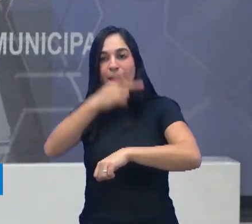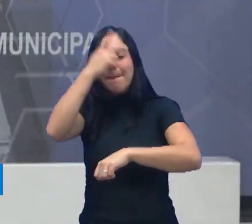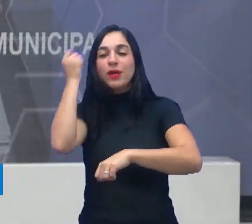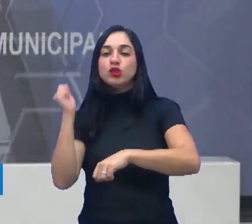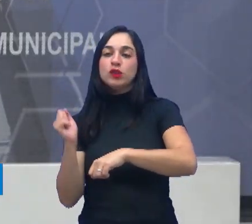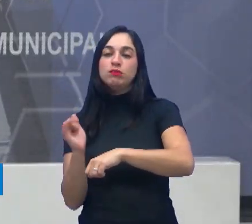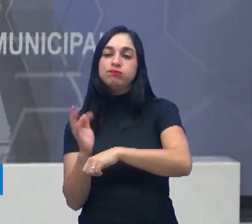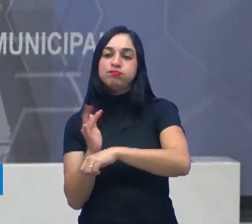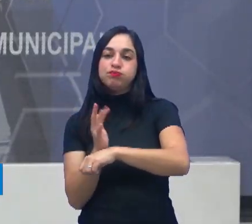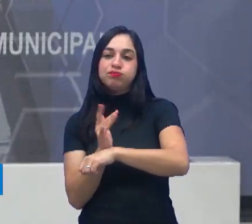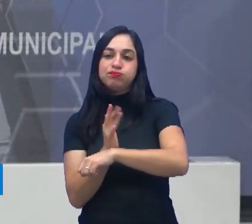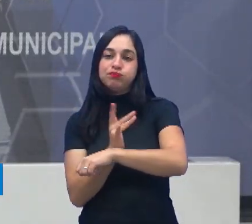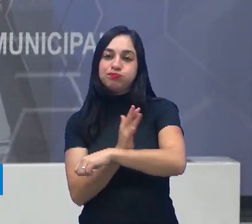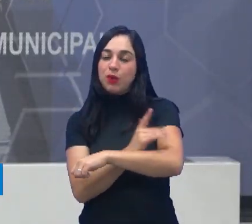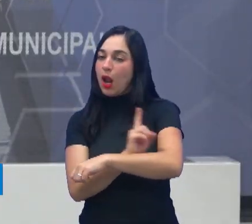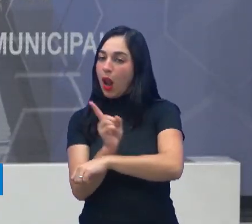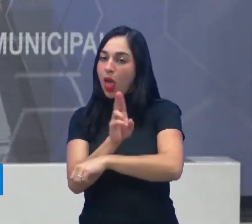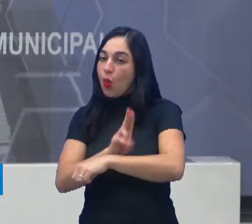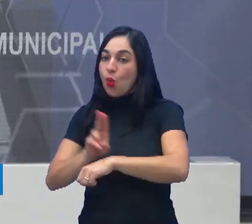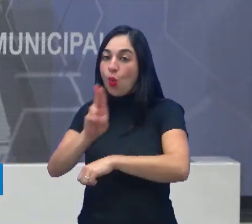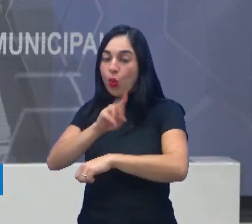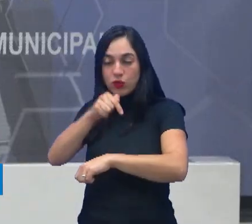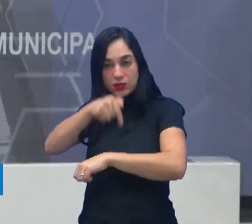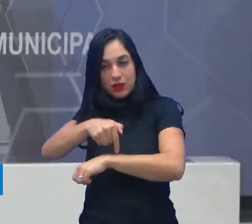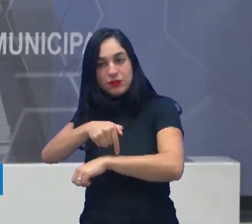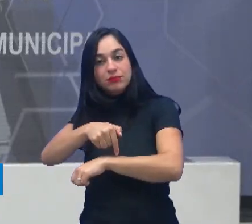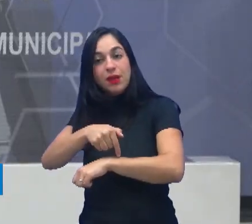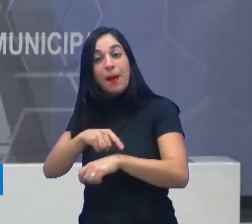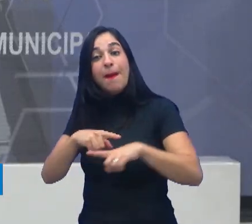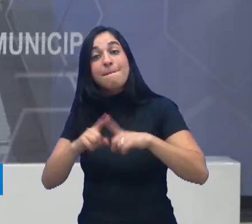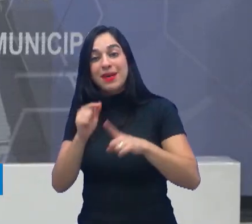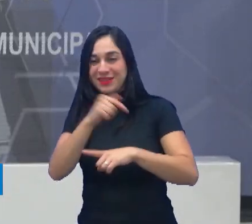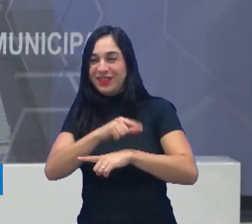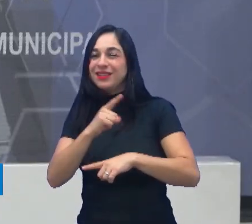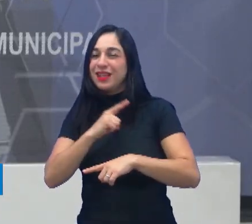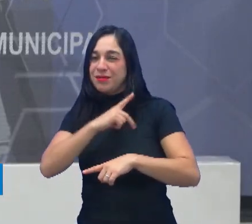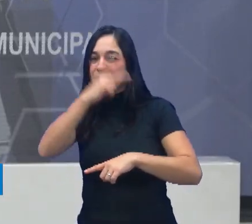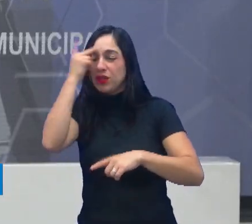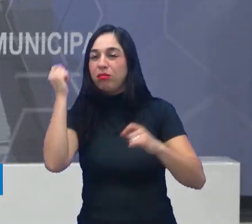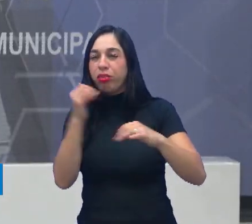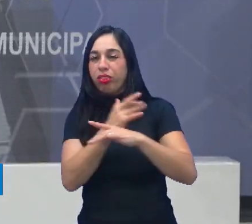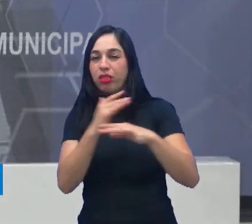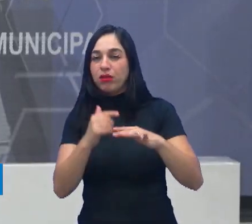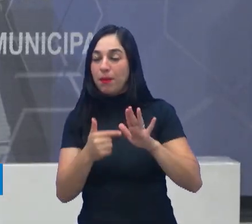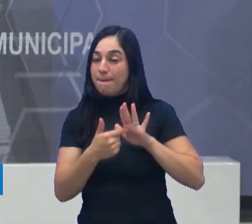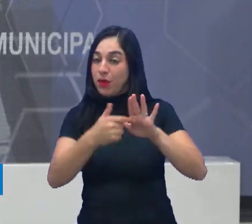dessa forma, coloca a população em risco. Mas não acabou aí, não. Pode soltar, Betão.